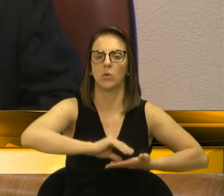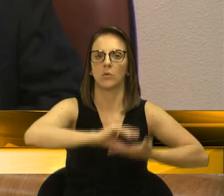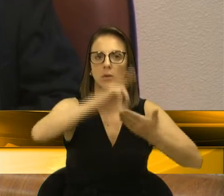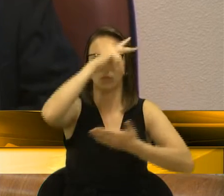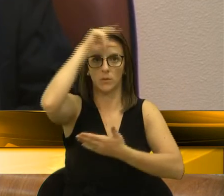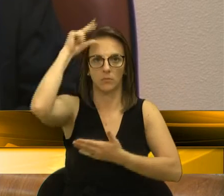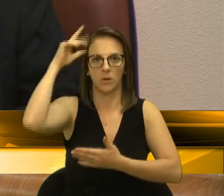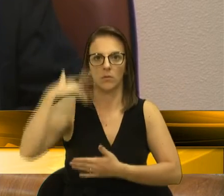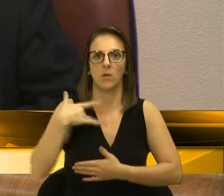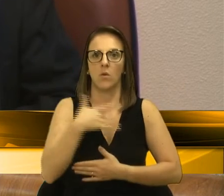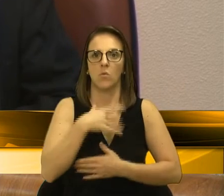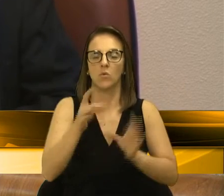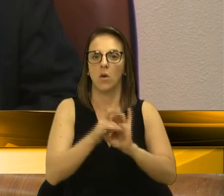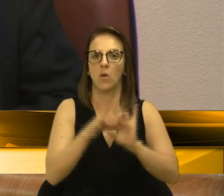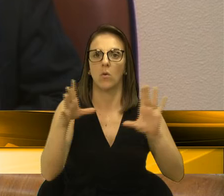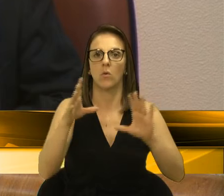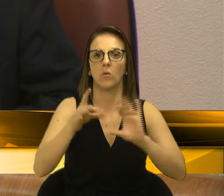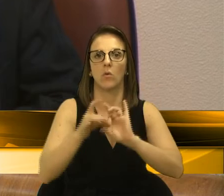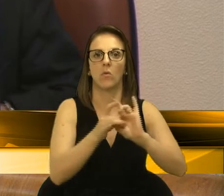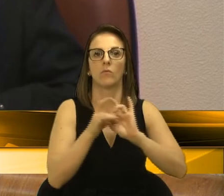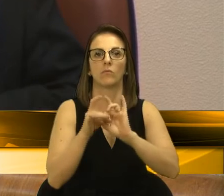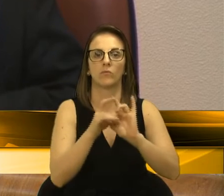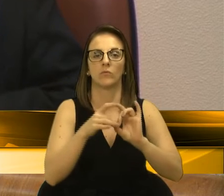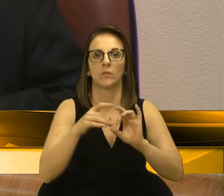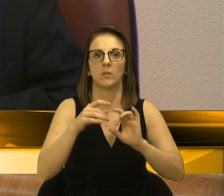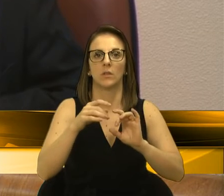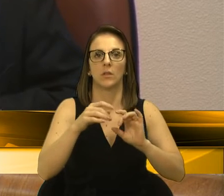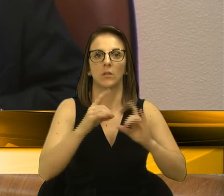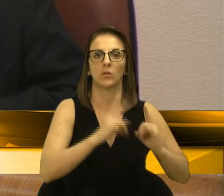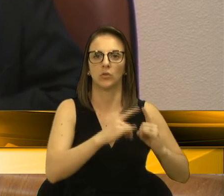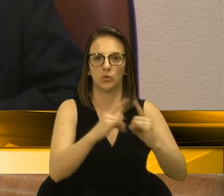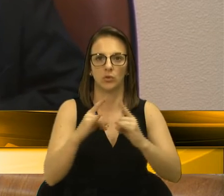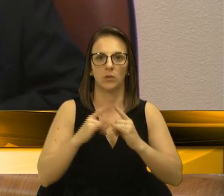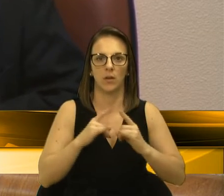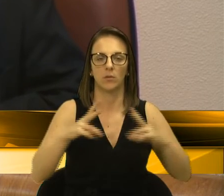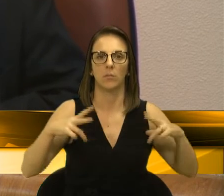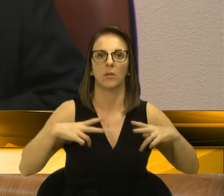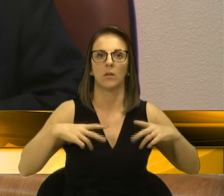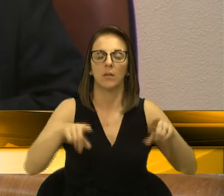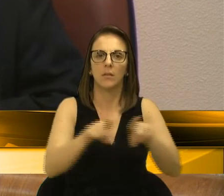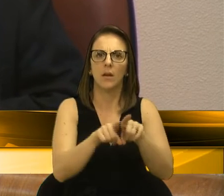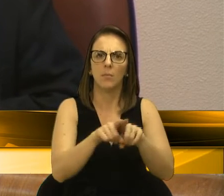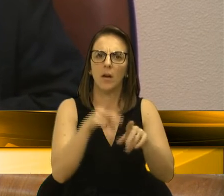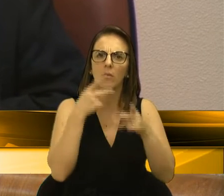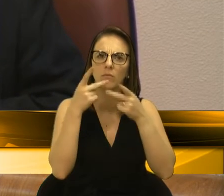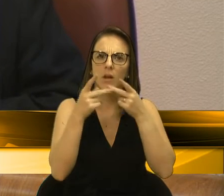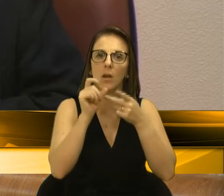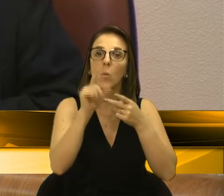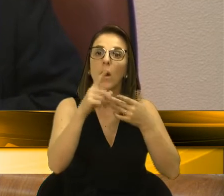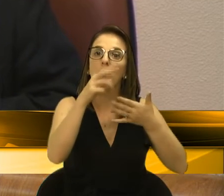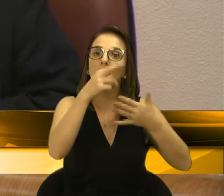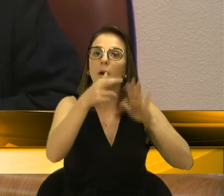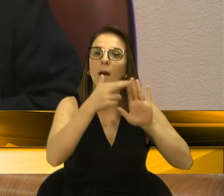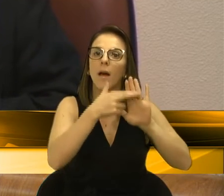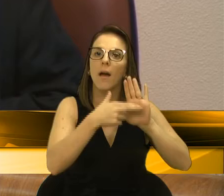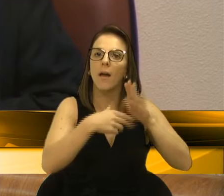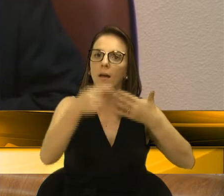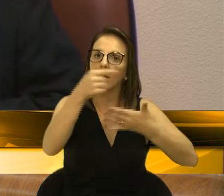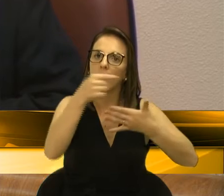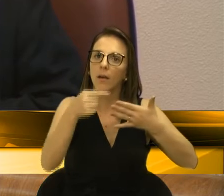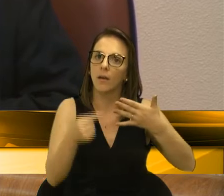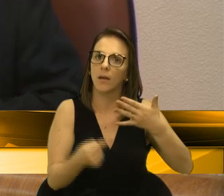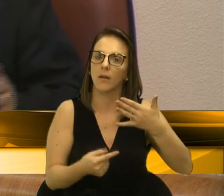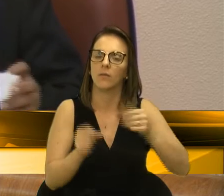com entidades privadas, mas também definir os critérios para a celebração dos contratos ou convênios entre o setor público e